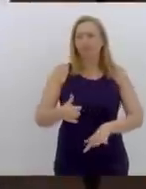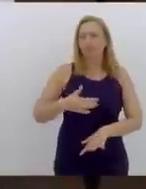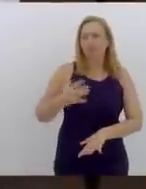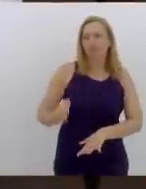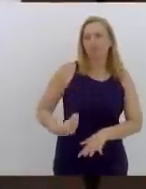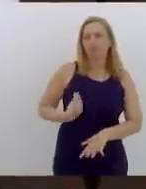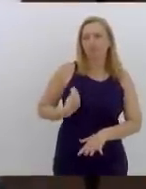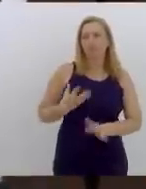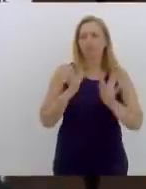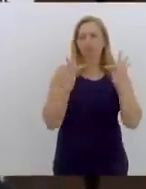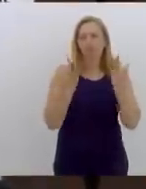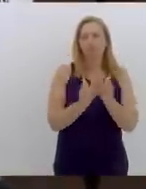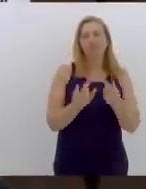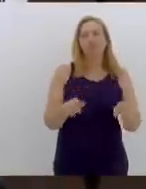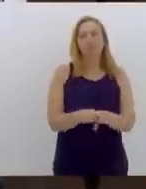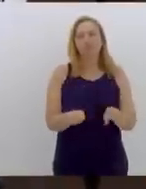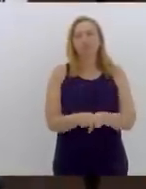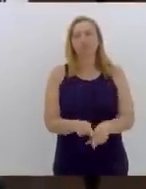família